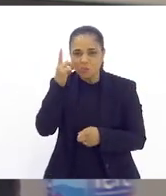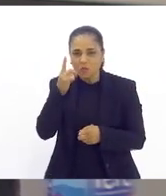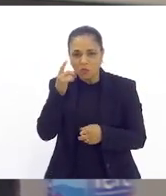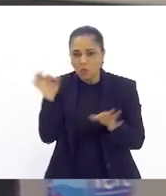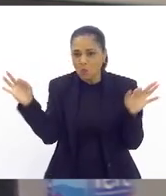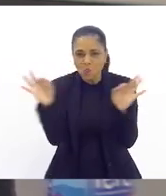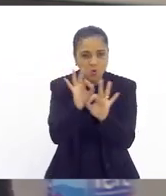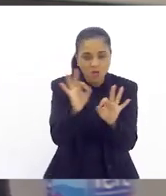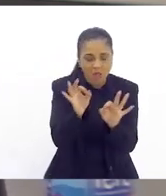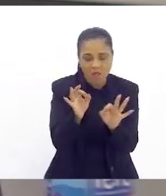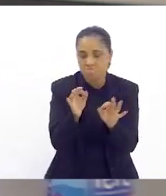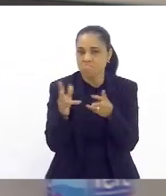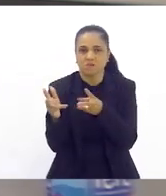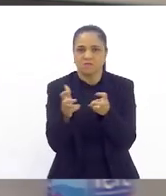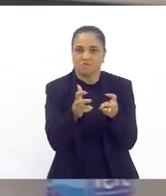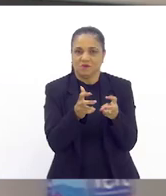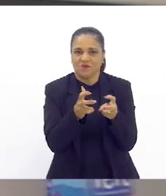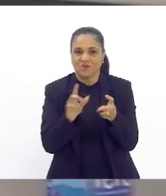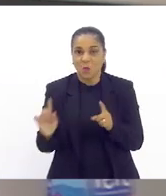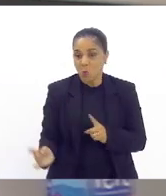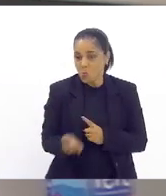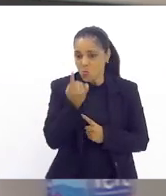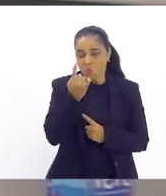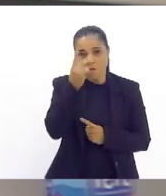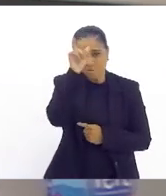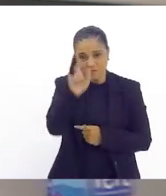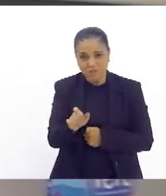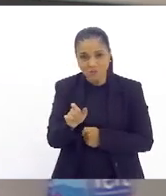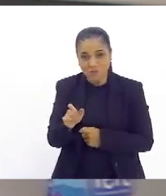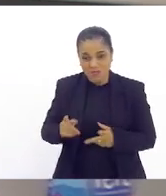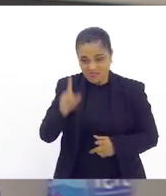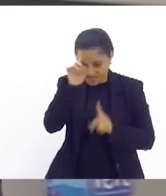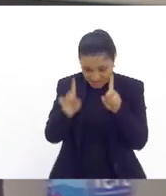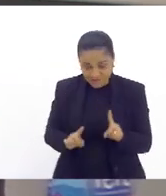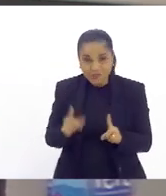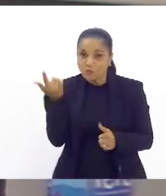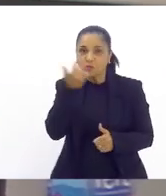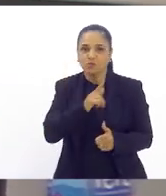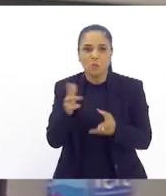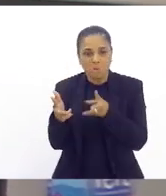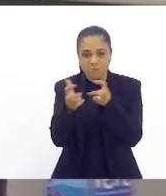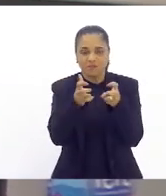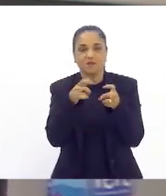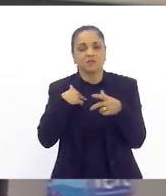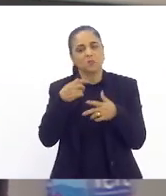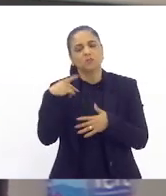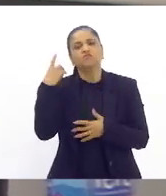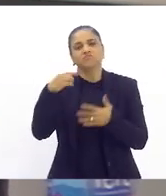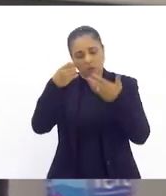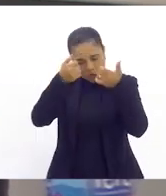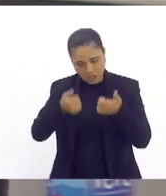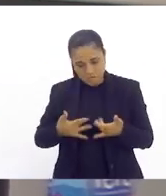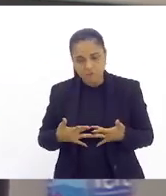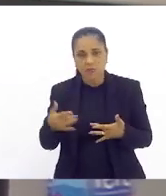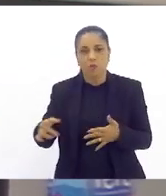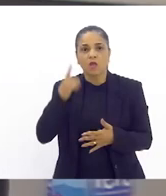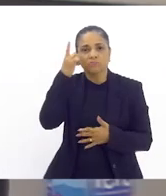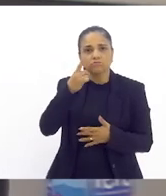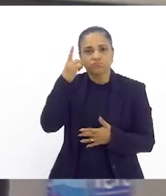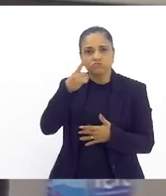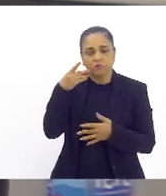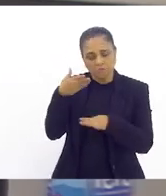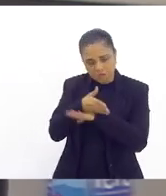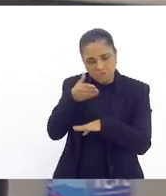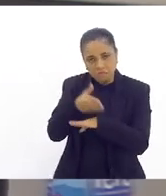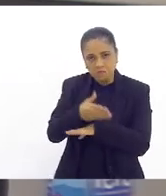então eu queria para finalizar minha fala dizer que o Governo do Estado está presente estará participando de todas as iniciativas